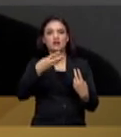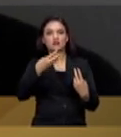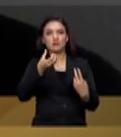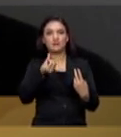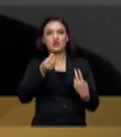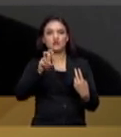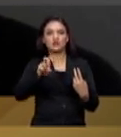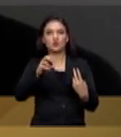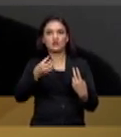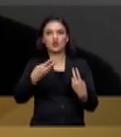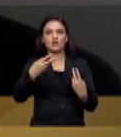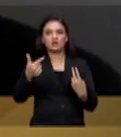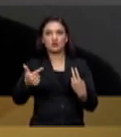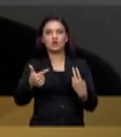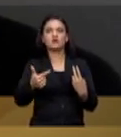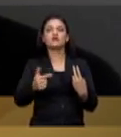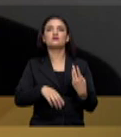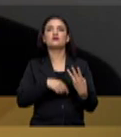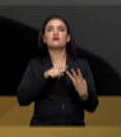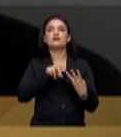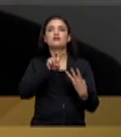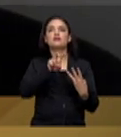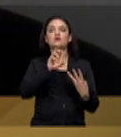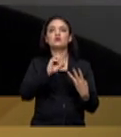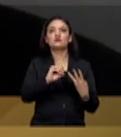502-1365-32, a terceira,